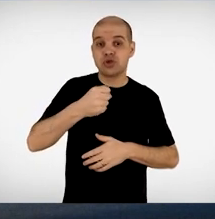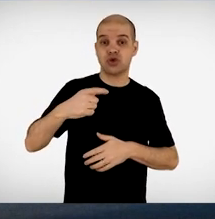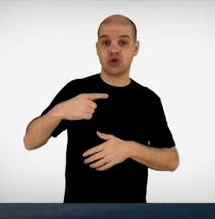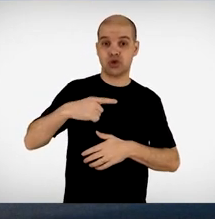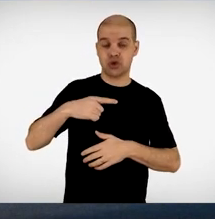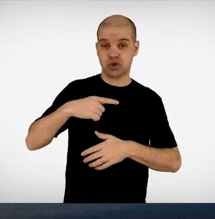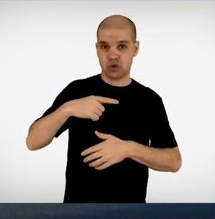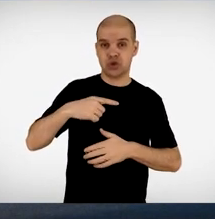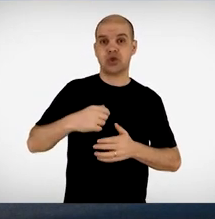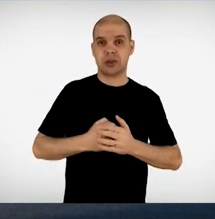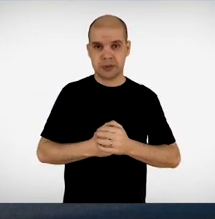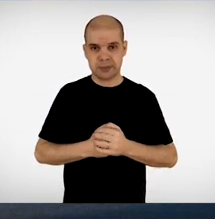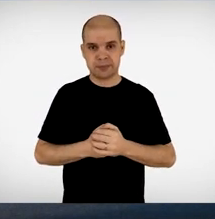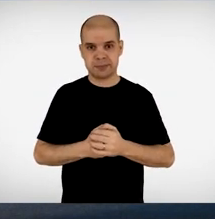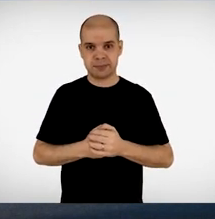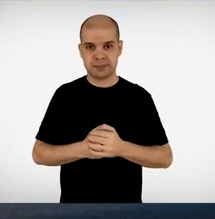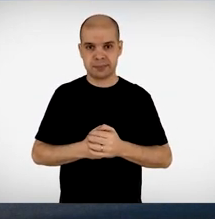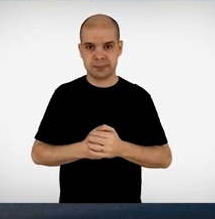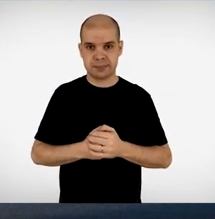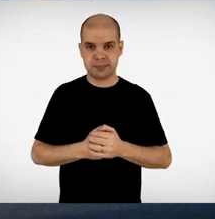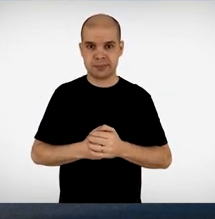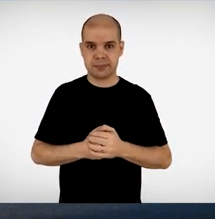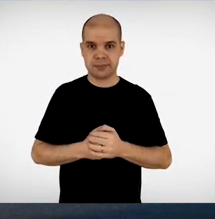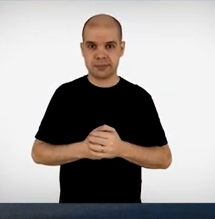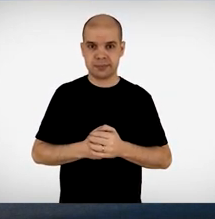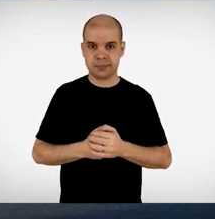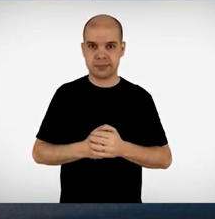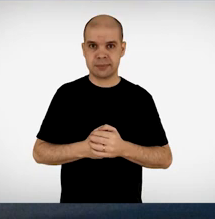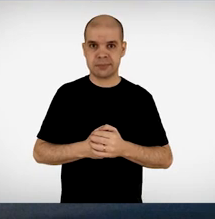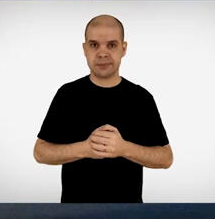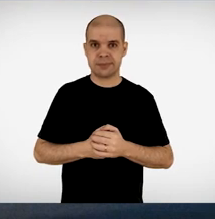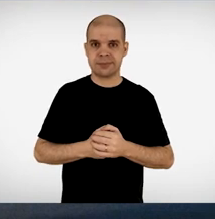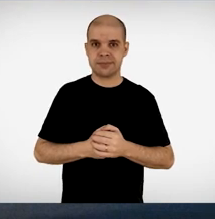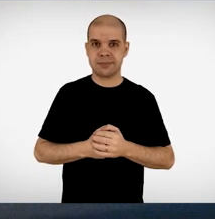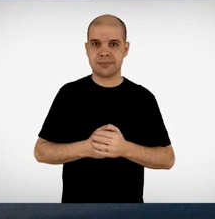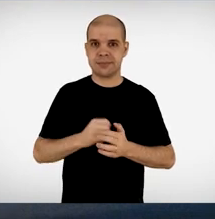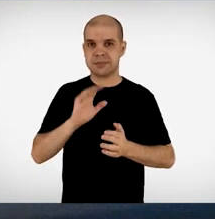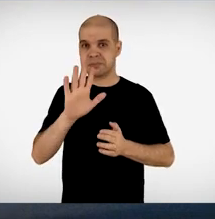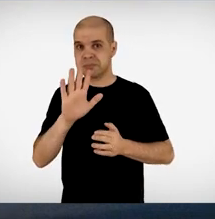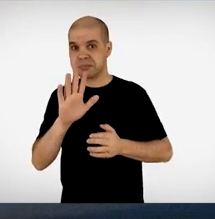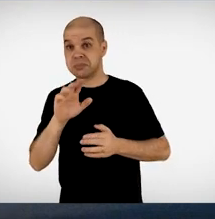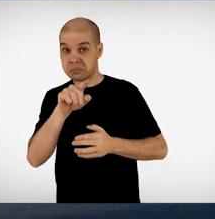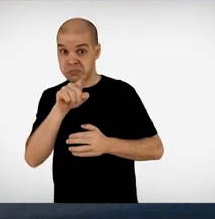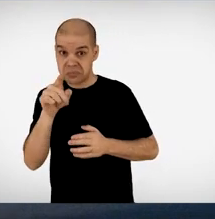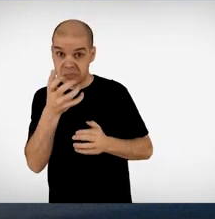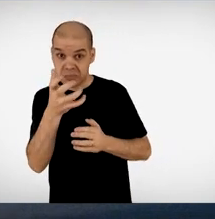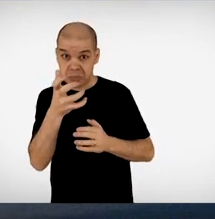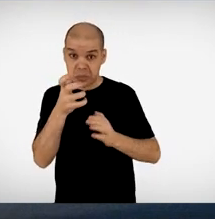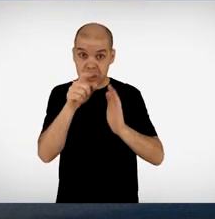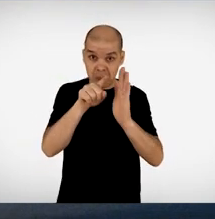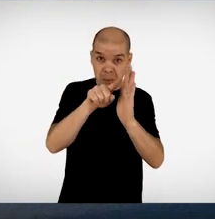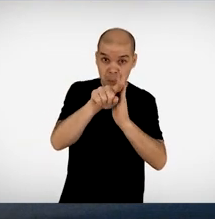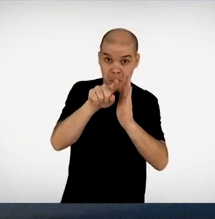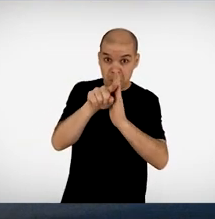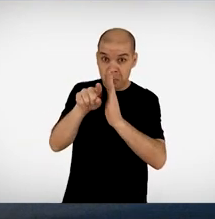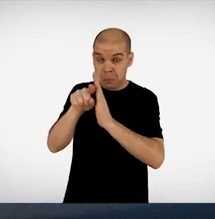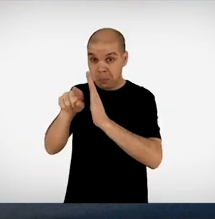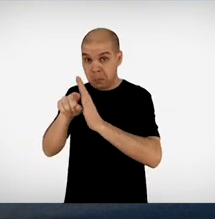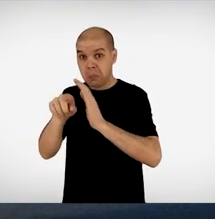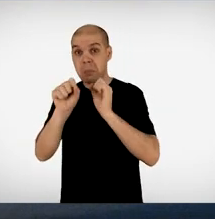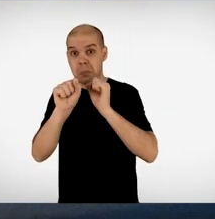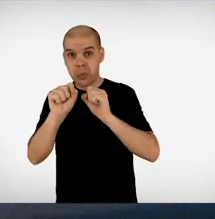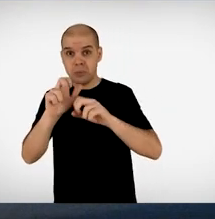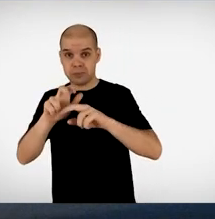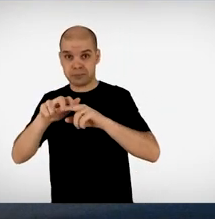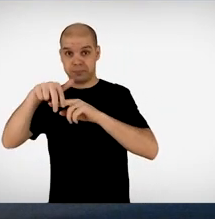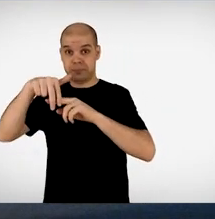olha. Ainda esse microfone não vai poder circular. Acho que a partir do mês que vem ele vai circular. Então, quem quiser fazer